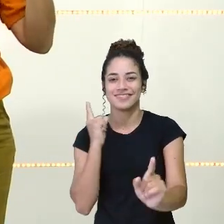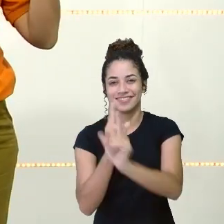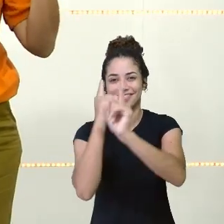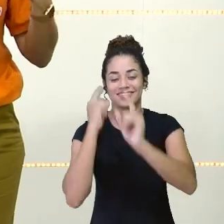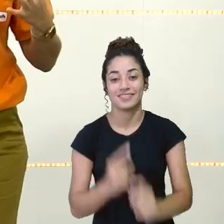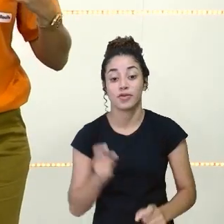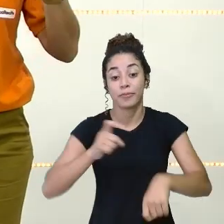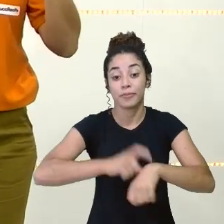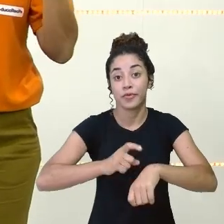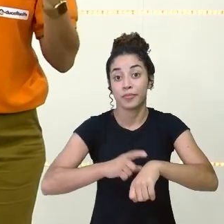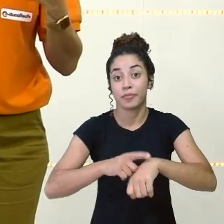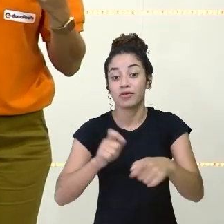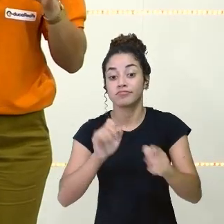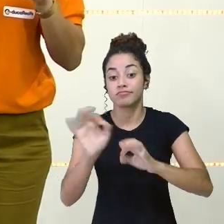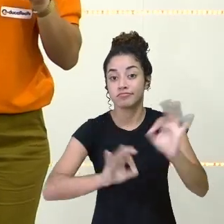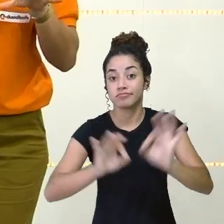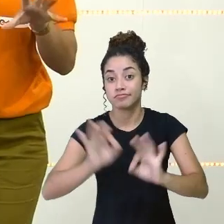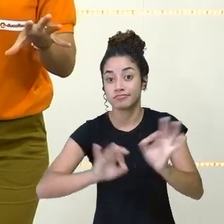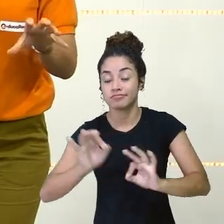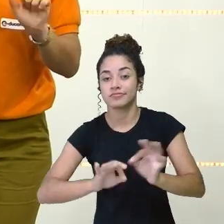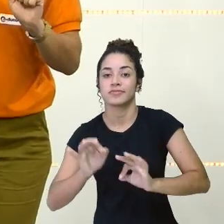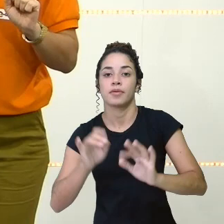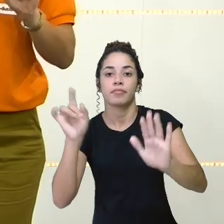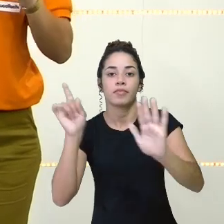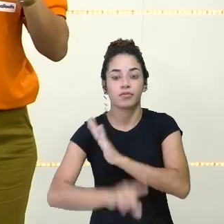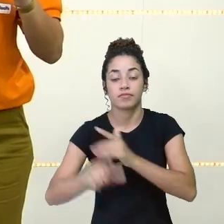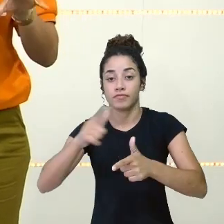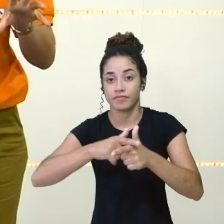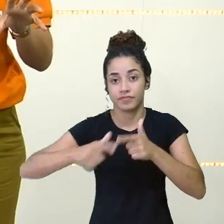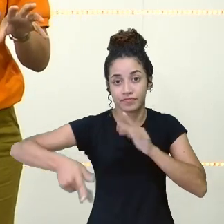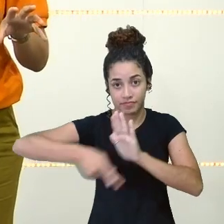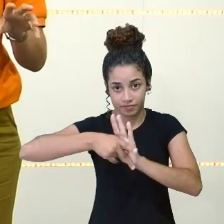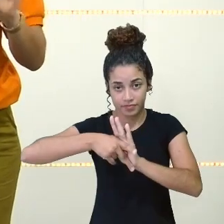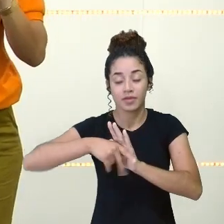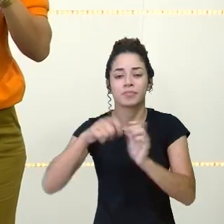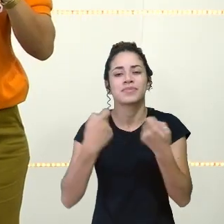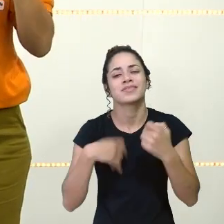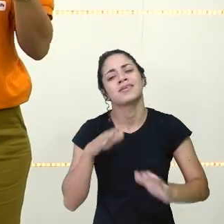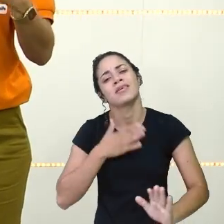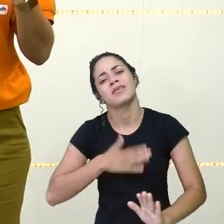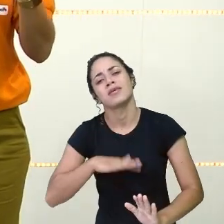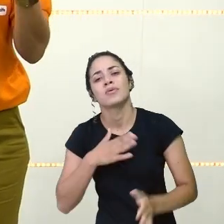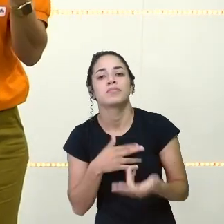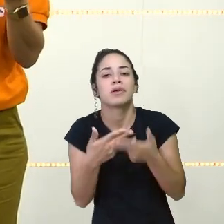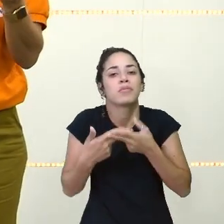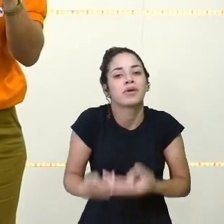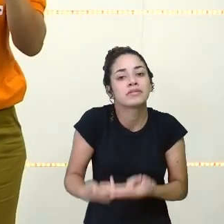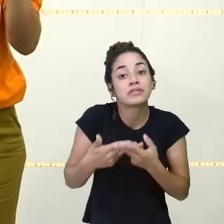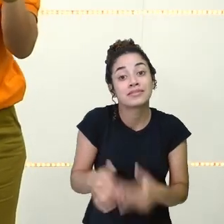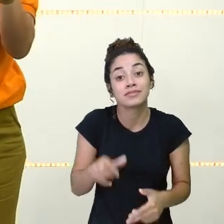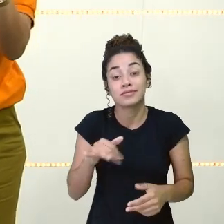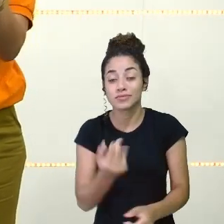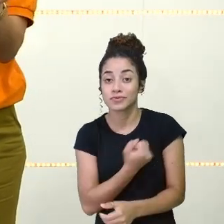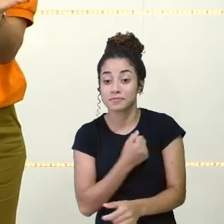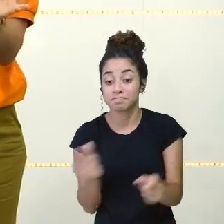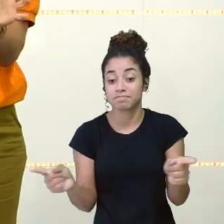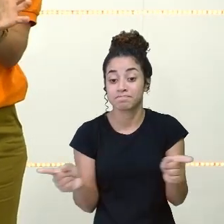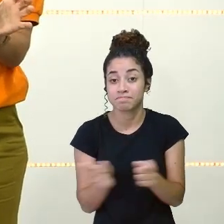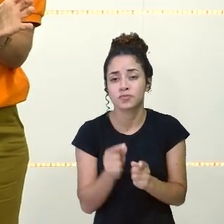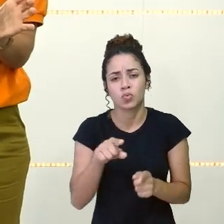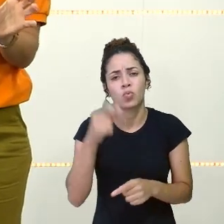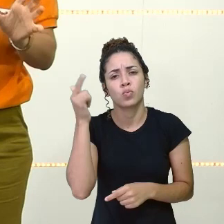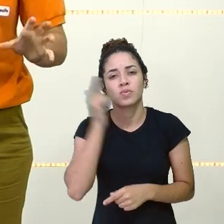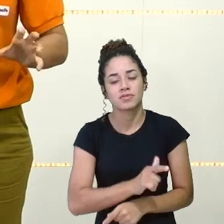fazer a questão de divisão, tem calma, tem paciência. Se o número for pequeno, você consegue fazer